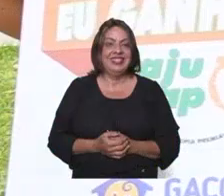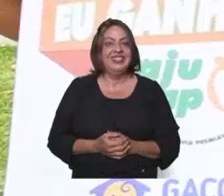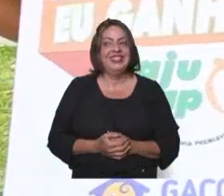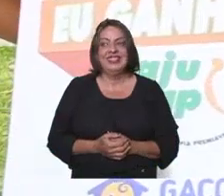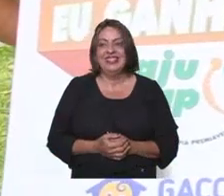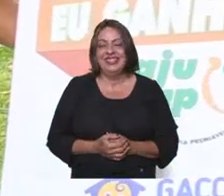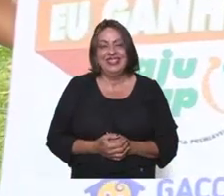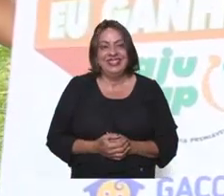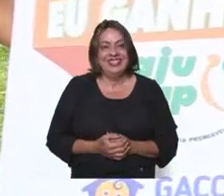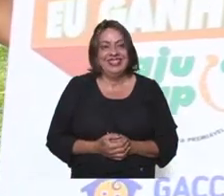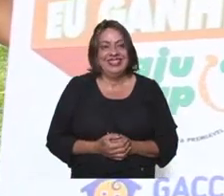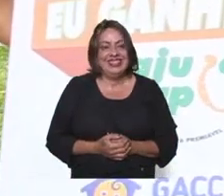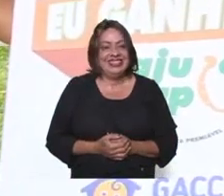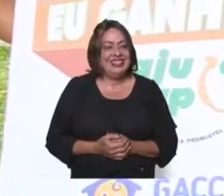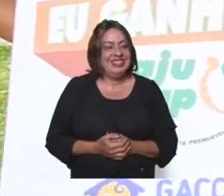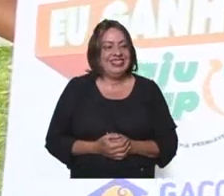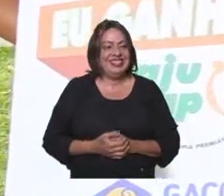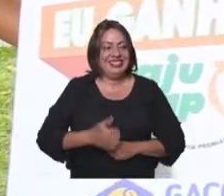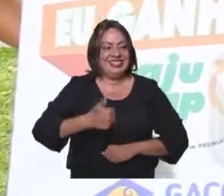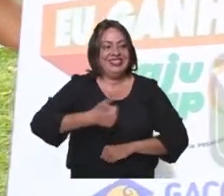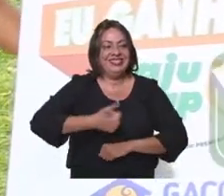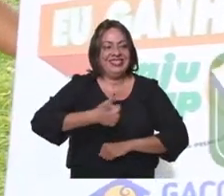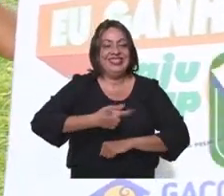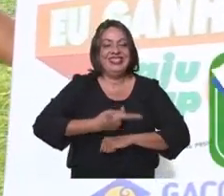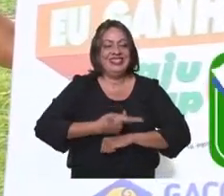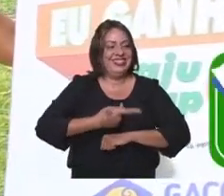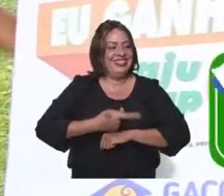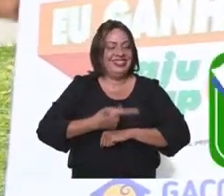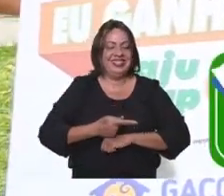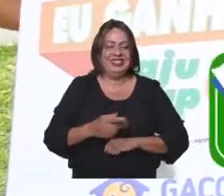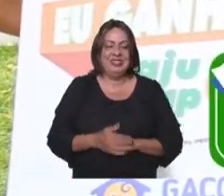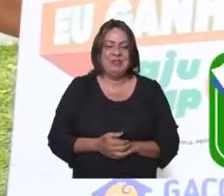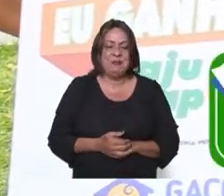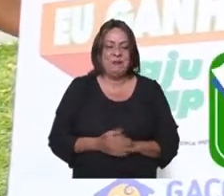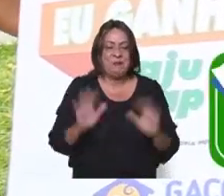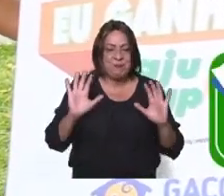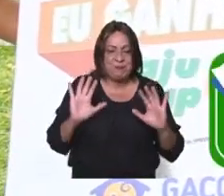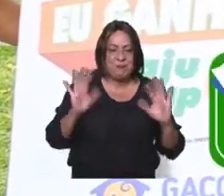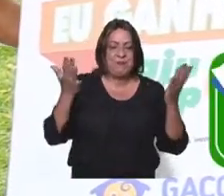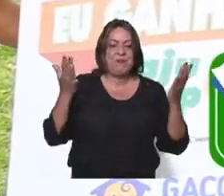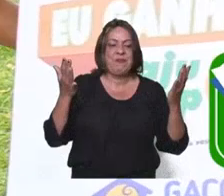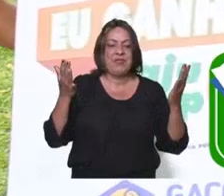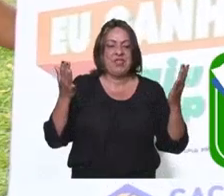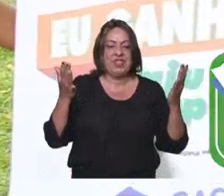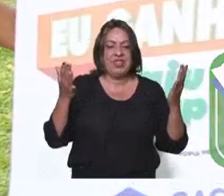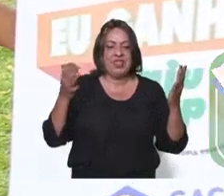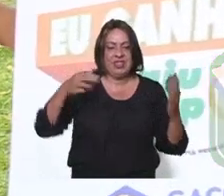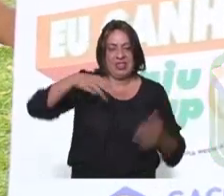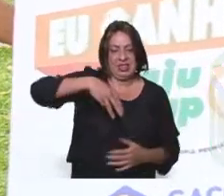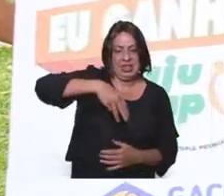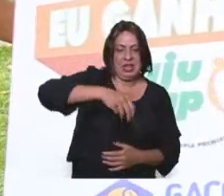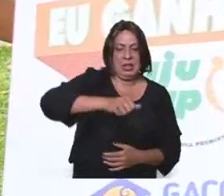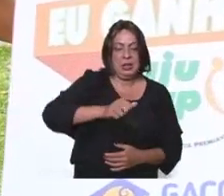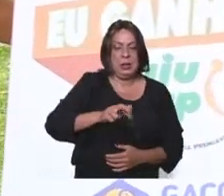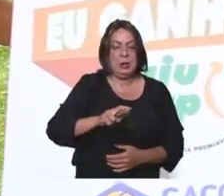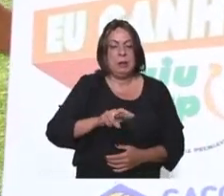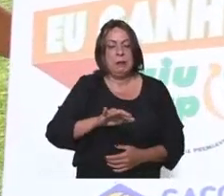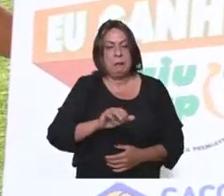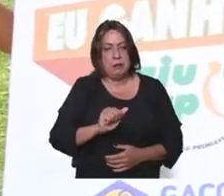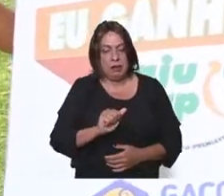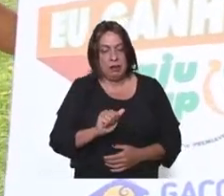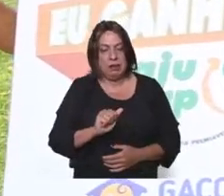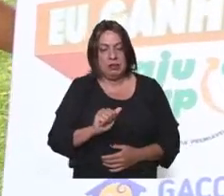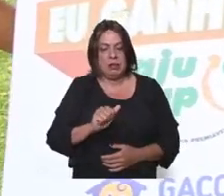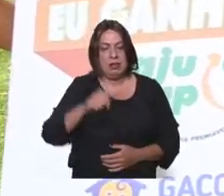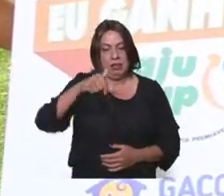Primeiro prêmio do Caju Cap, R$5.000. Saiu para o José Luiz, que não pôde estar na festa com a gente, mas a Márcia Souza, promotora pé quente da